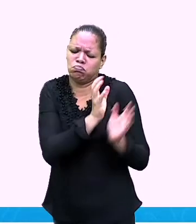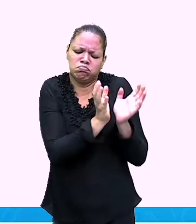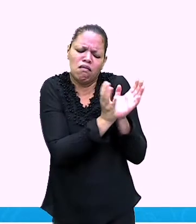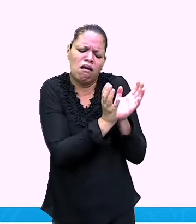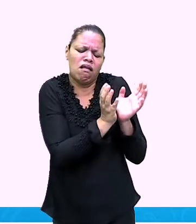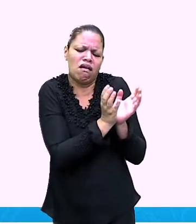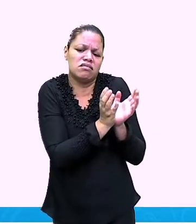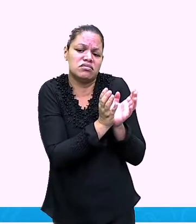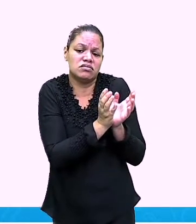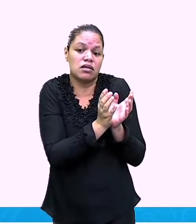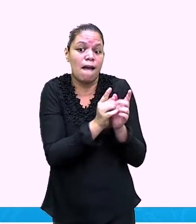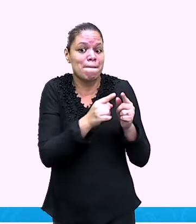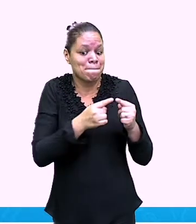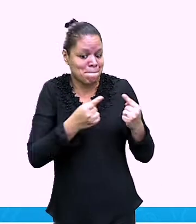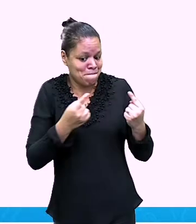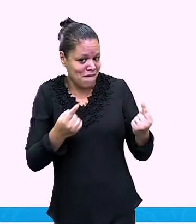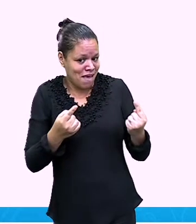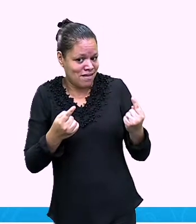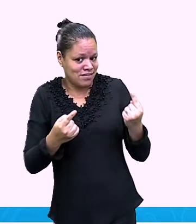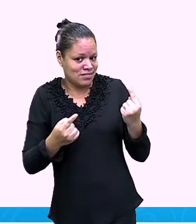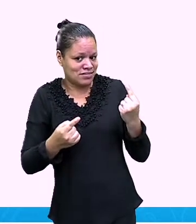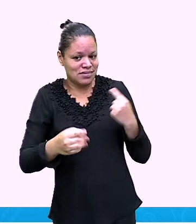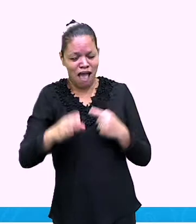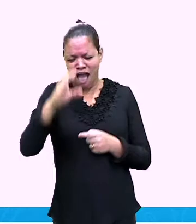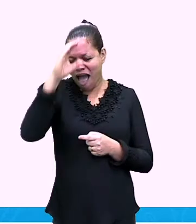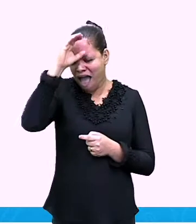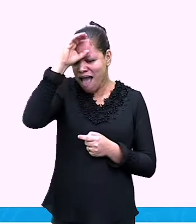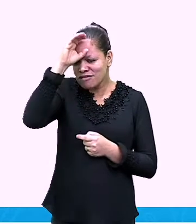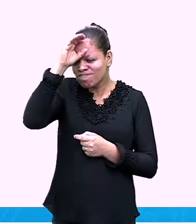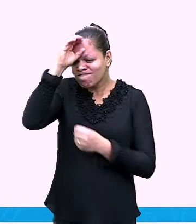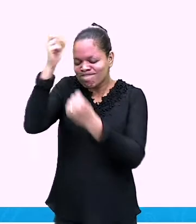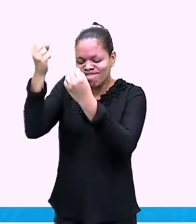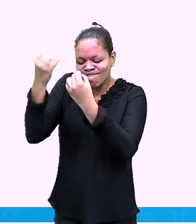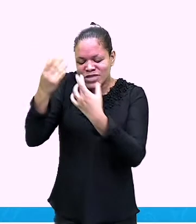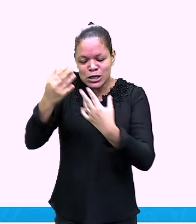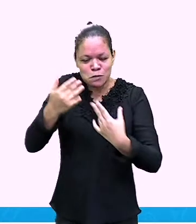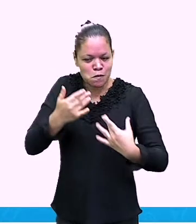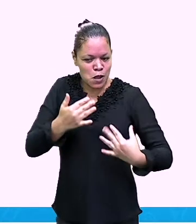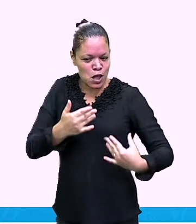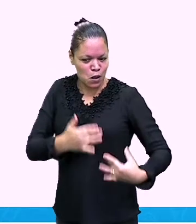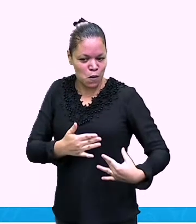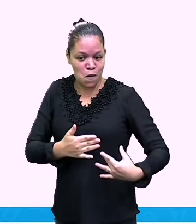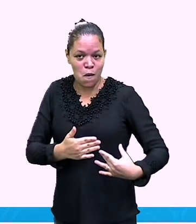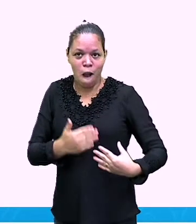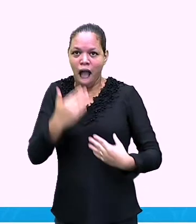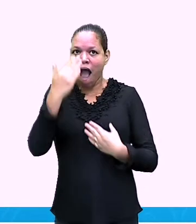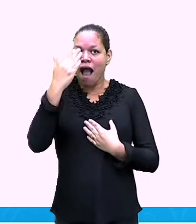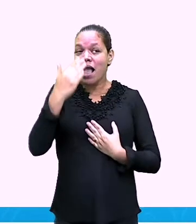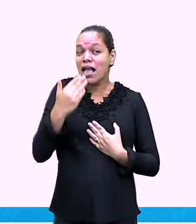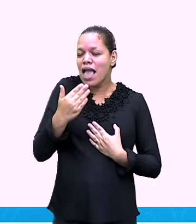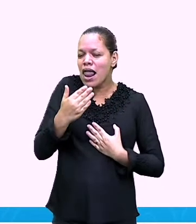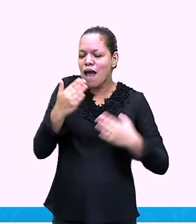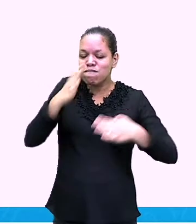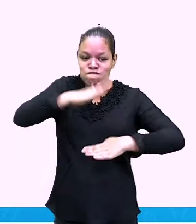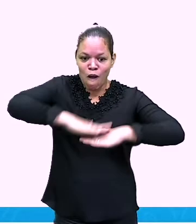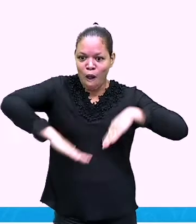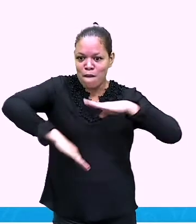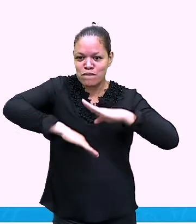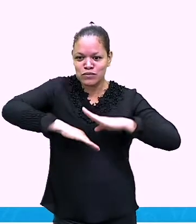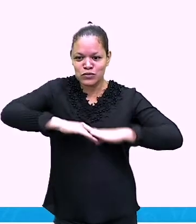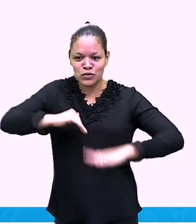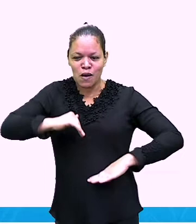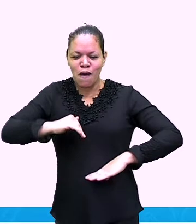Então, a tia Paula me explicou que ela era uma psicóloga, uma pessoa especial que, com